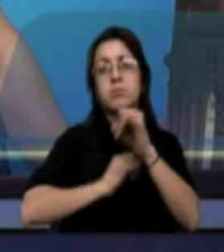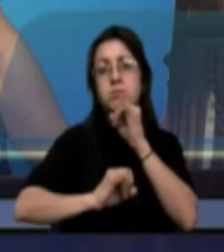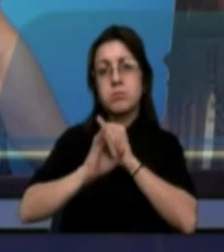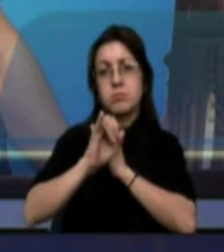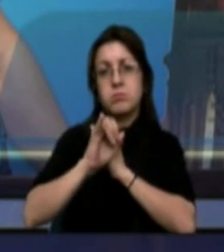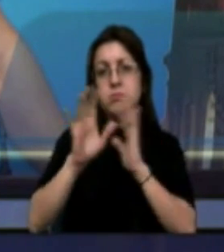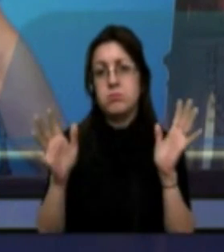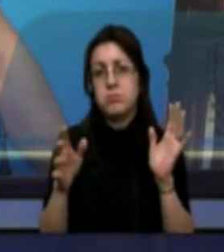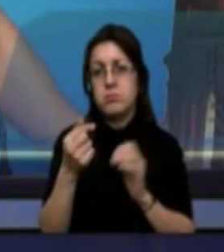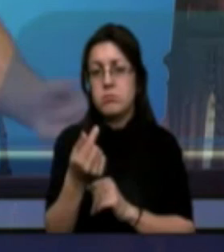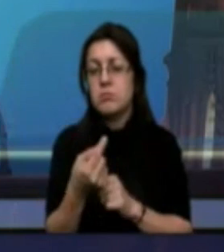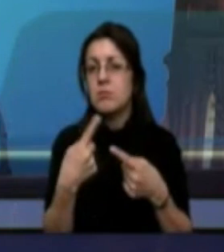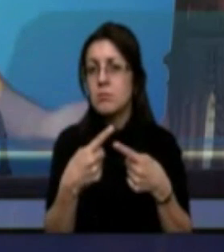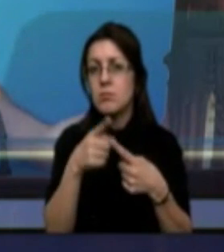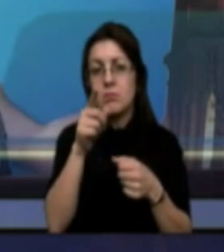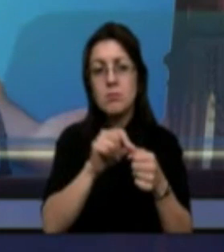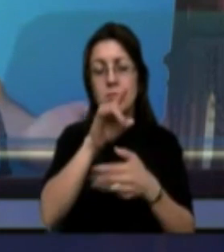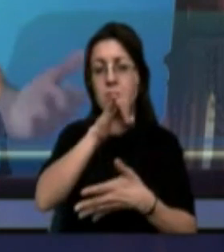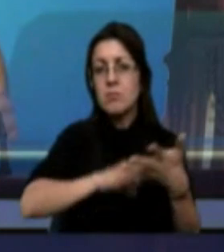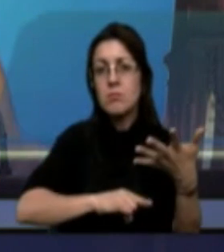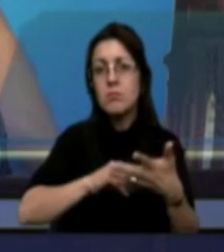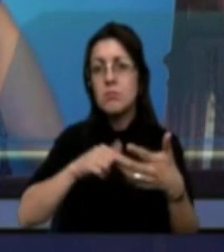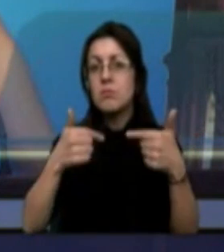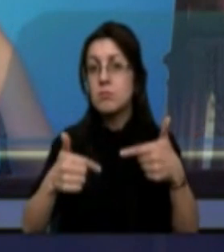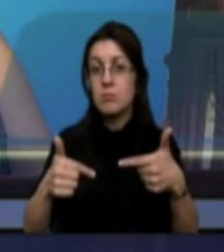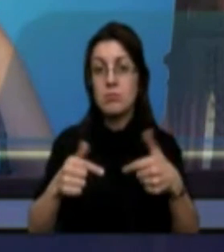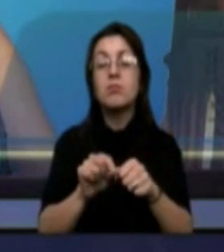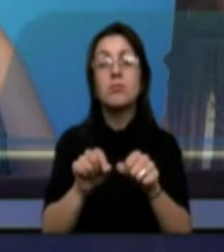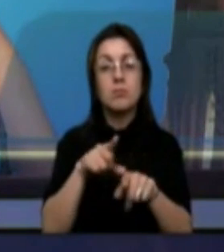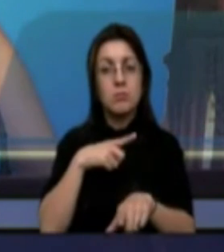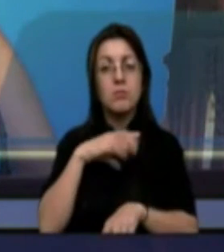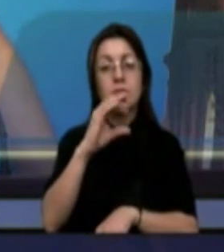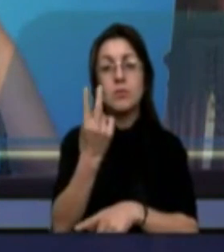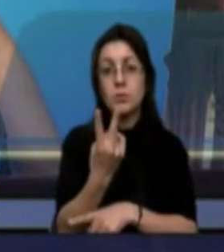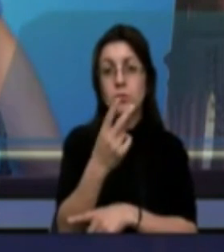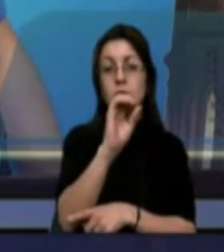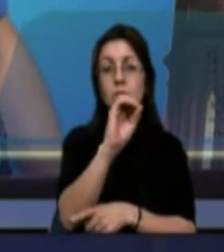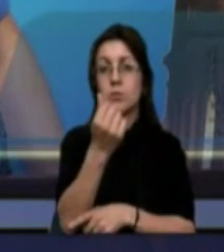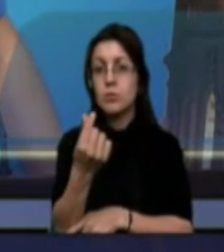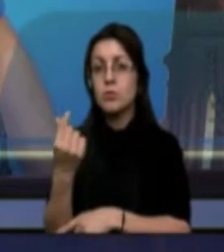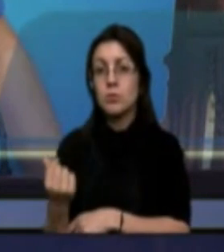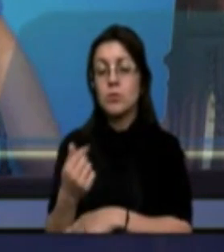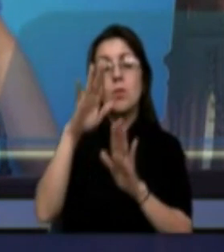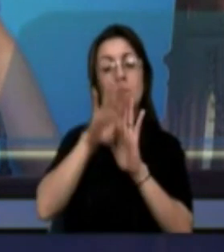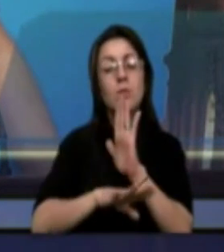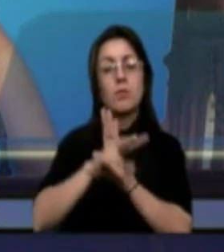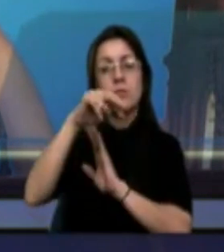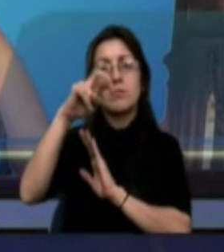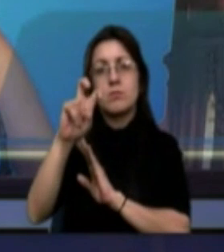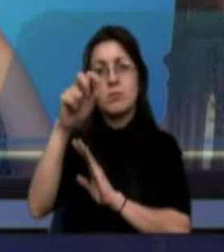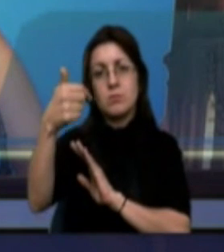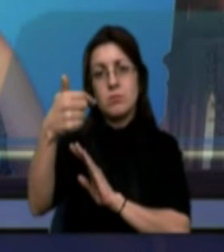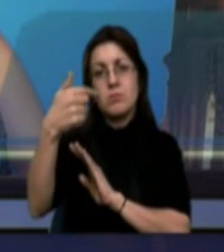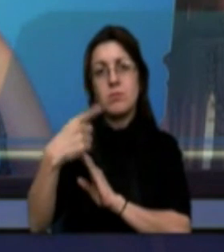dinheiro. Porque é ele que faz a contratação de serviço. E eu também tenho dois orçamentos que são abaixo desses 57 mil,